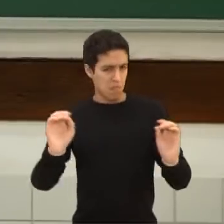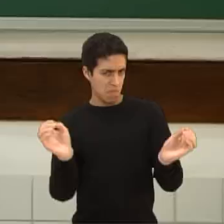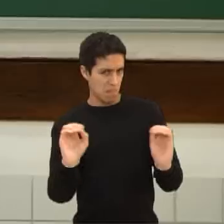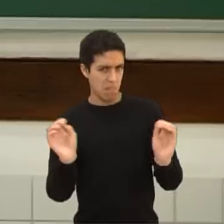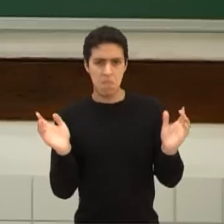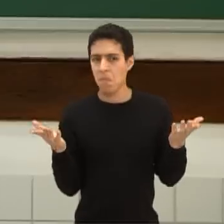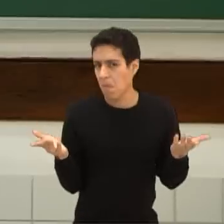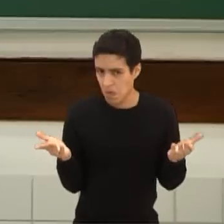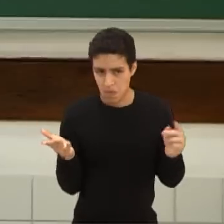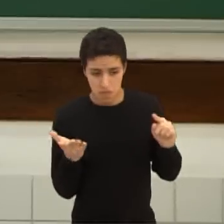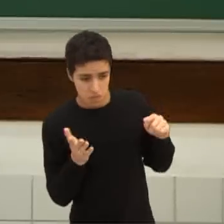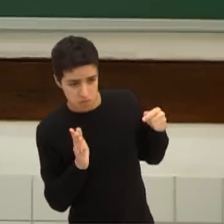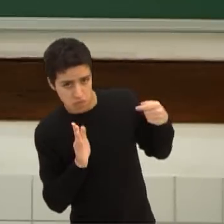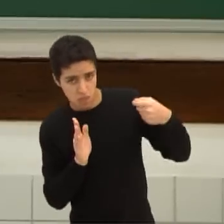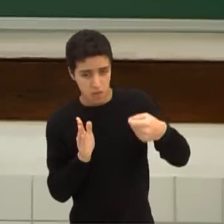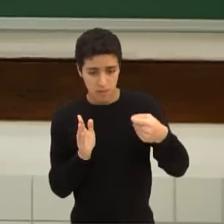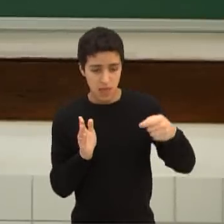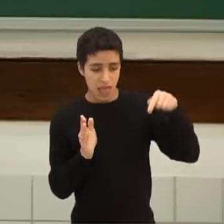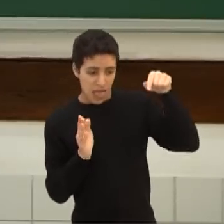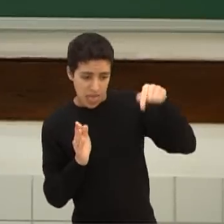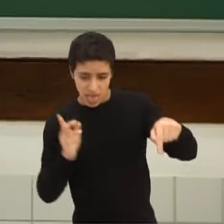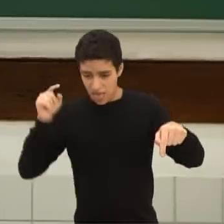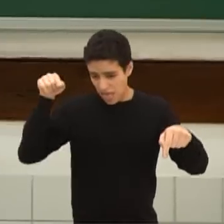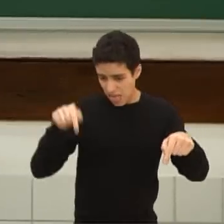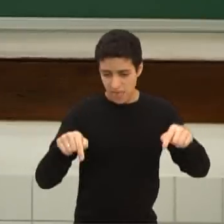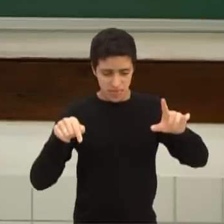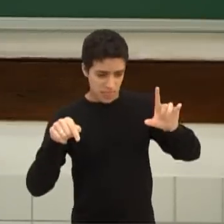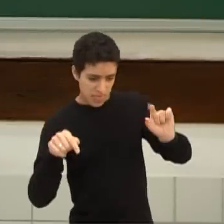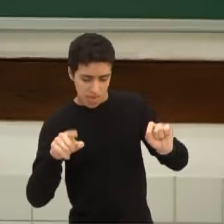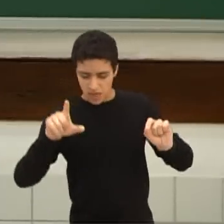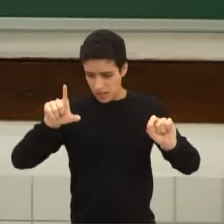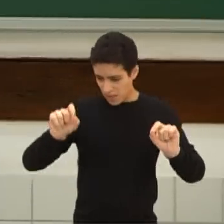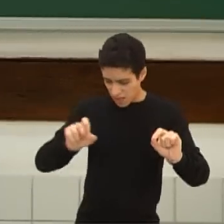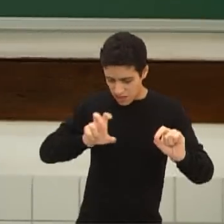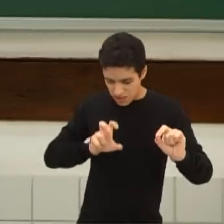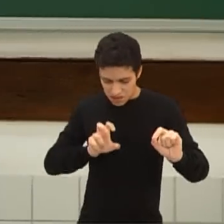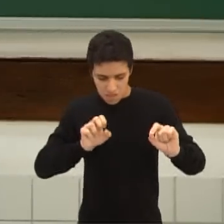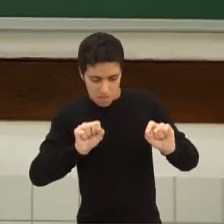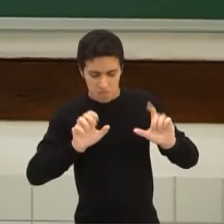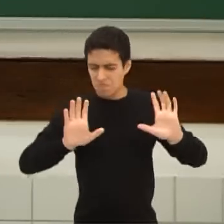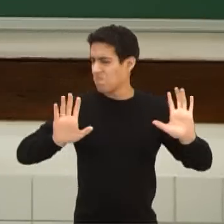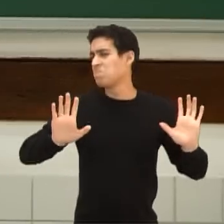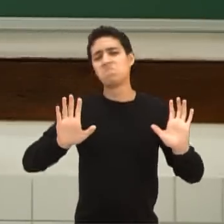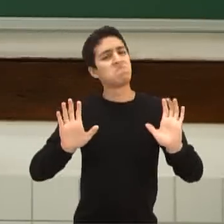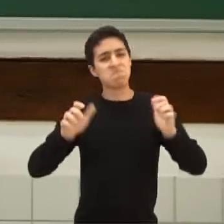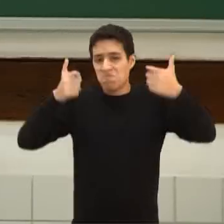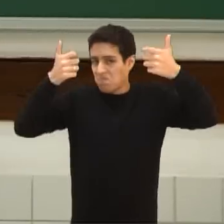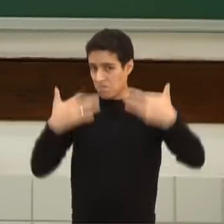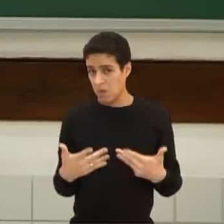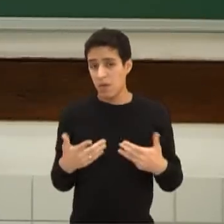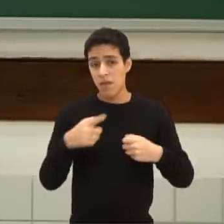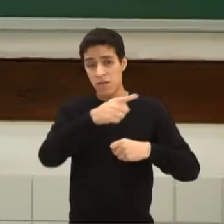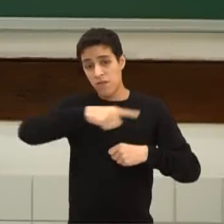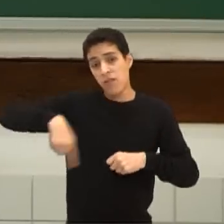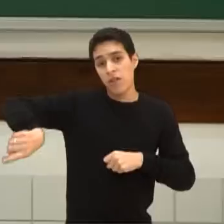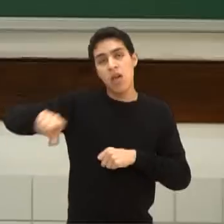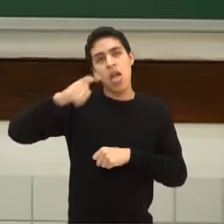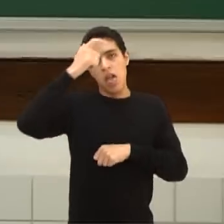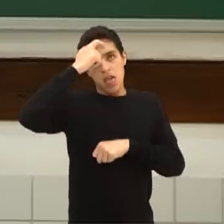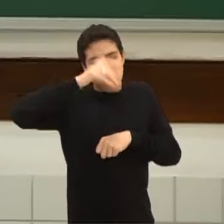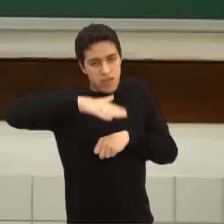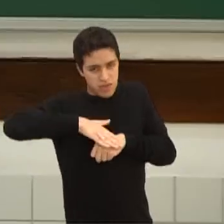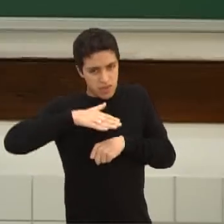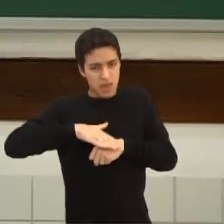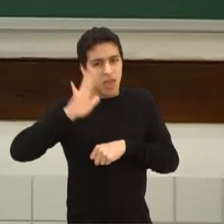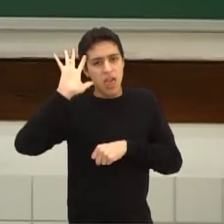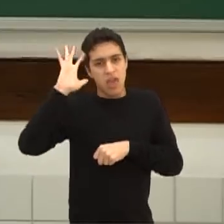nenhum momento ele falou que cada lado tinha que medir 10, ou 5, ou 8. Isso fica a cargo de vocês. Vocês